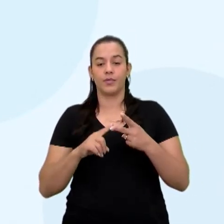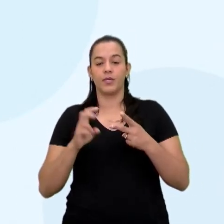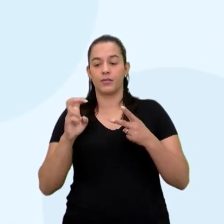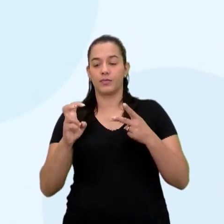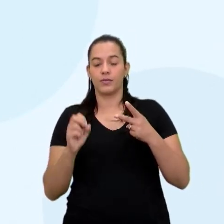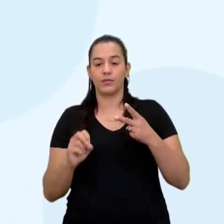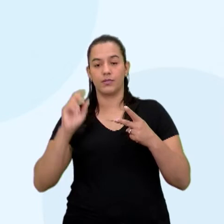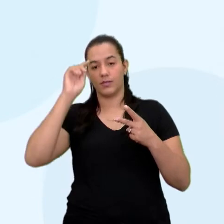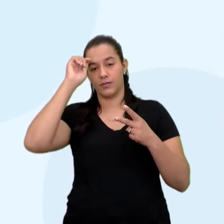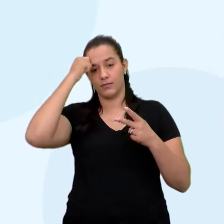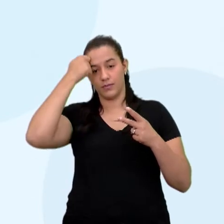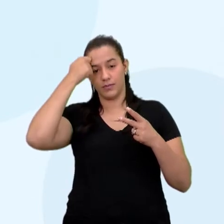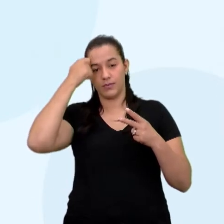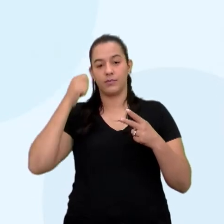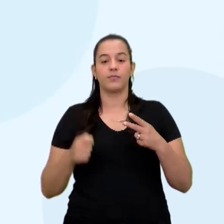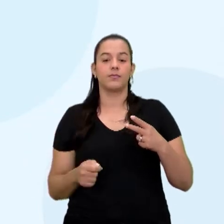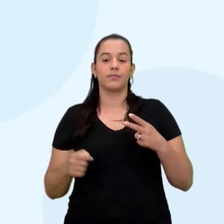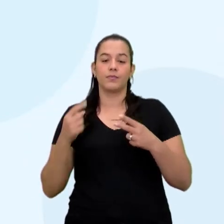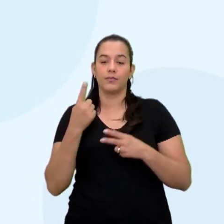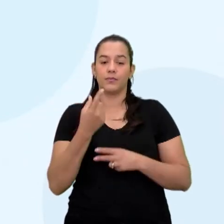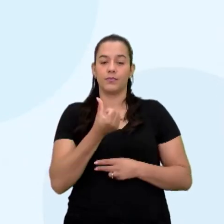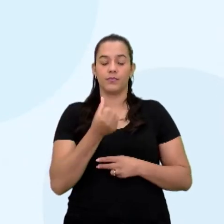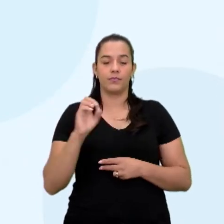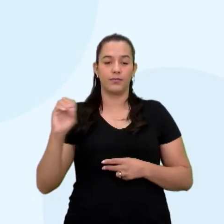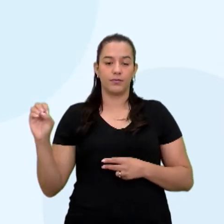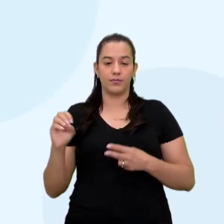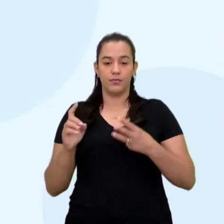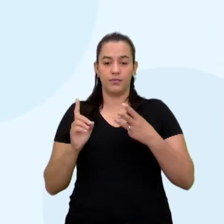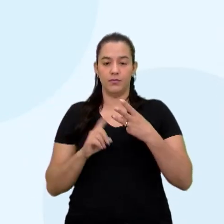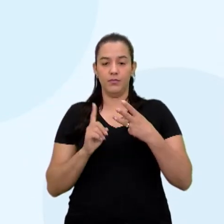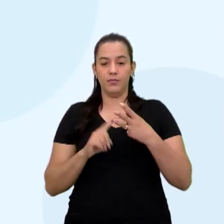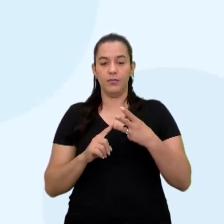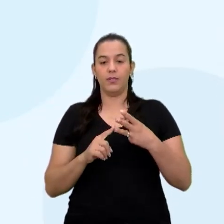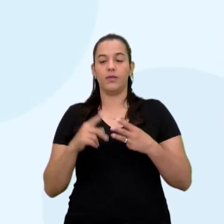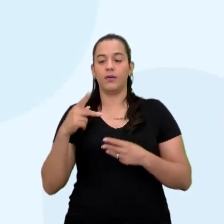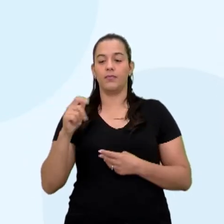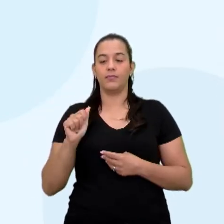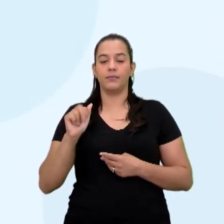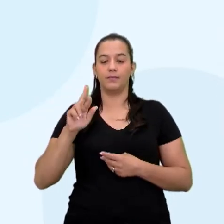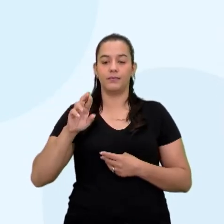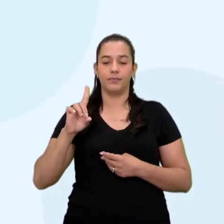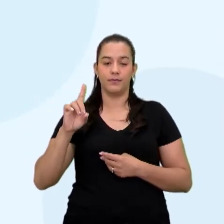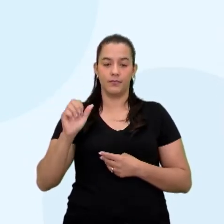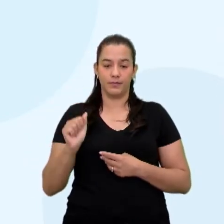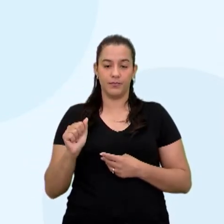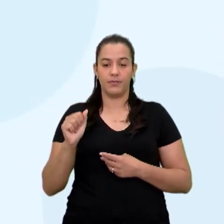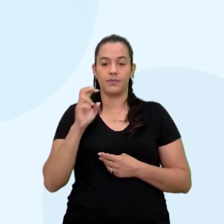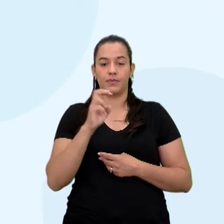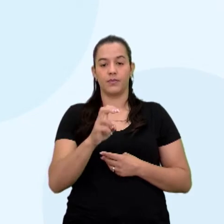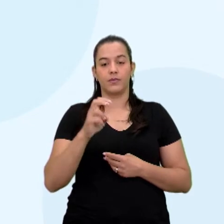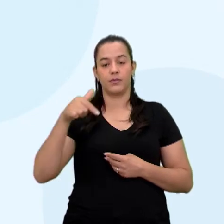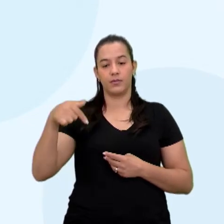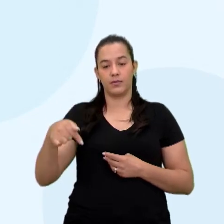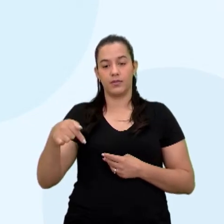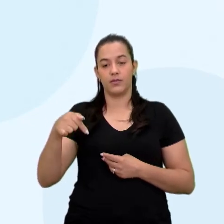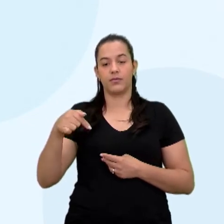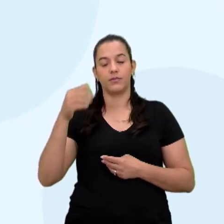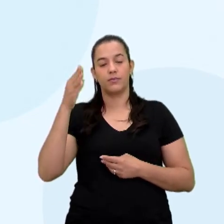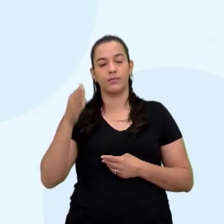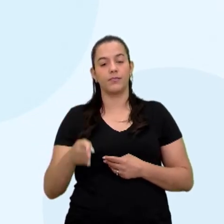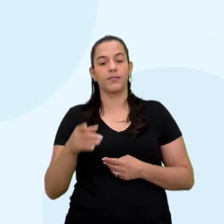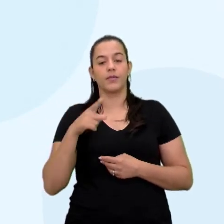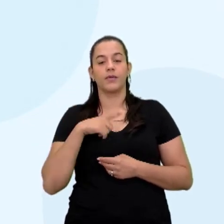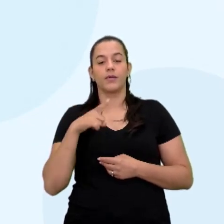56 moedas, que equivale a R$ 1.680. E a parda, que tem 57,5 moedas, o que equivale a